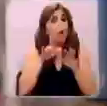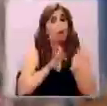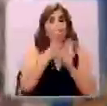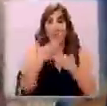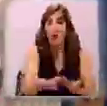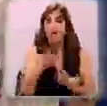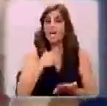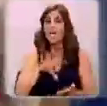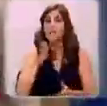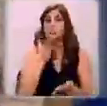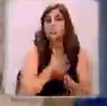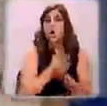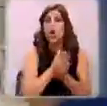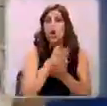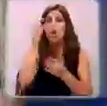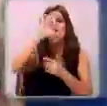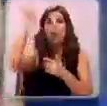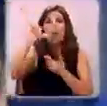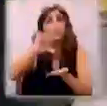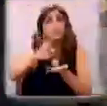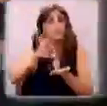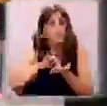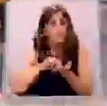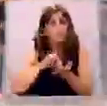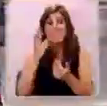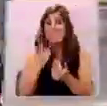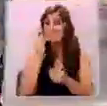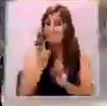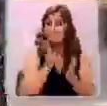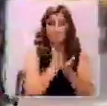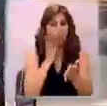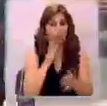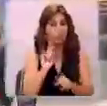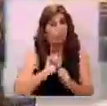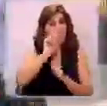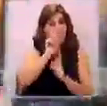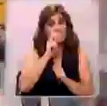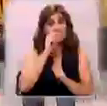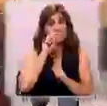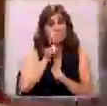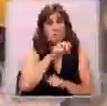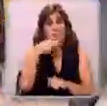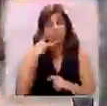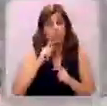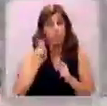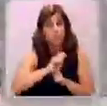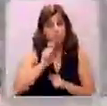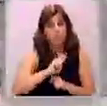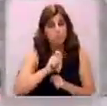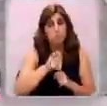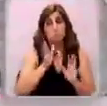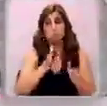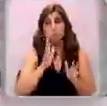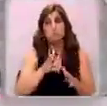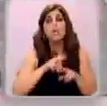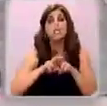os quer no interior e periferia, e por apenas 3 anos. Para isso paga-lhes 3 mil euros mês e dispensa-os do exame